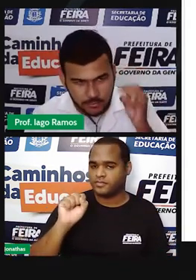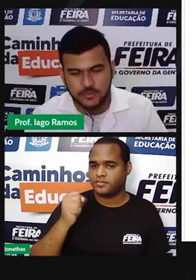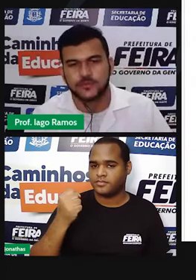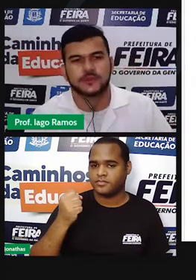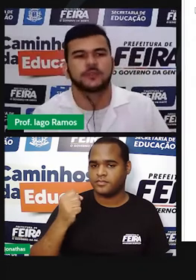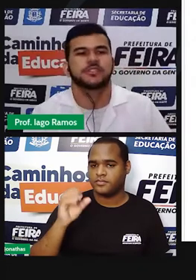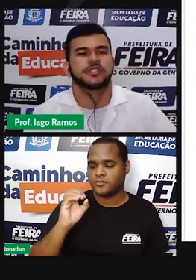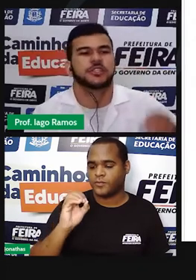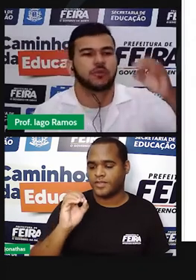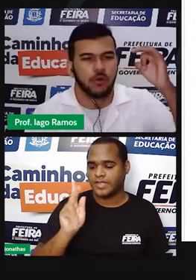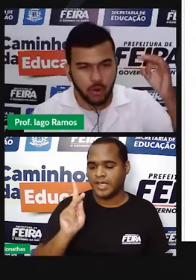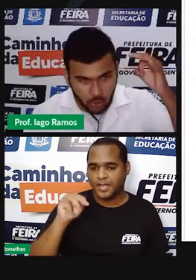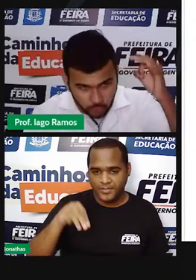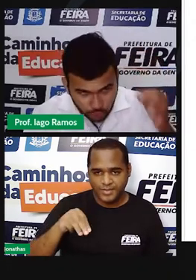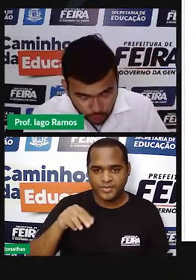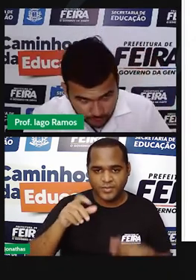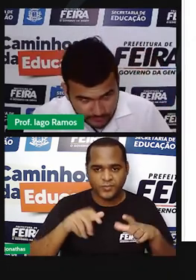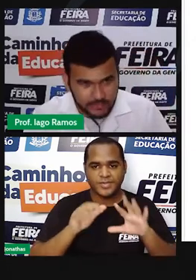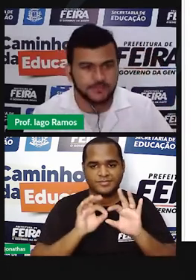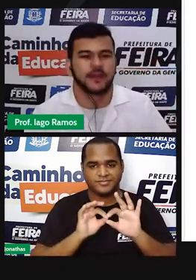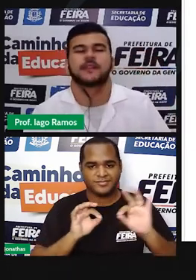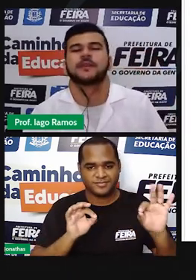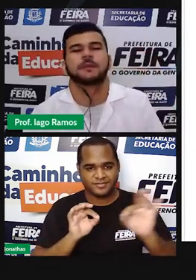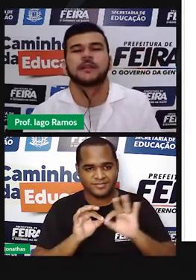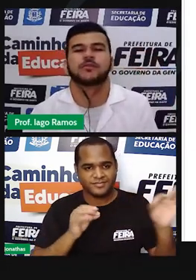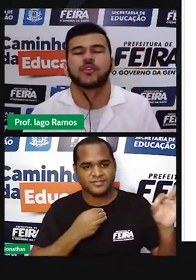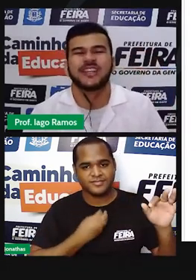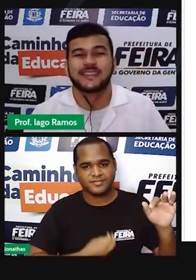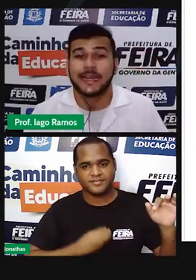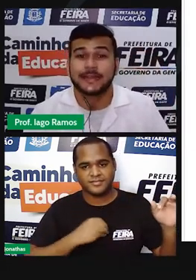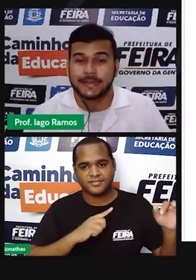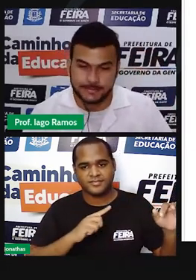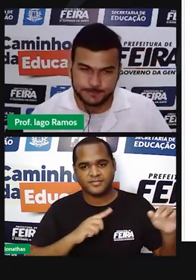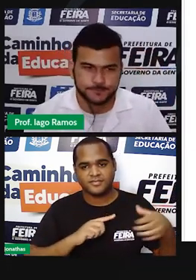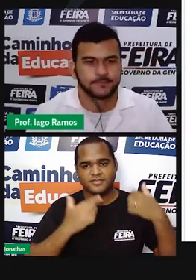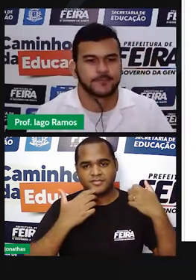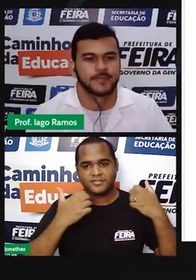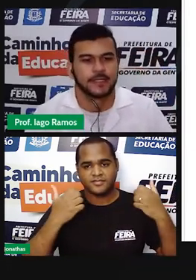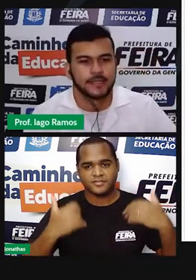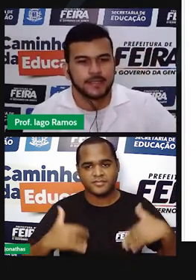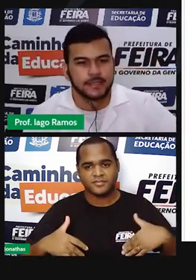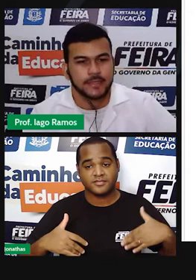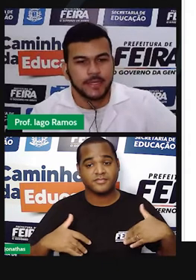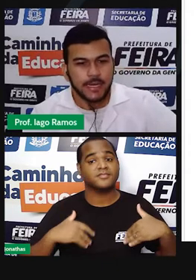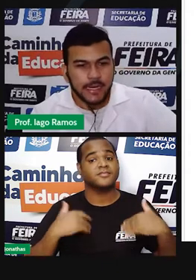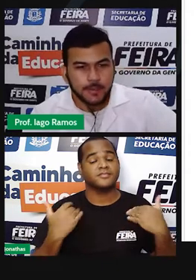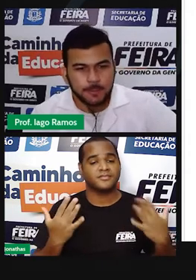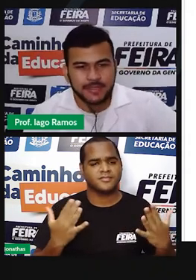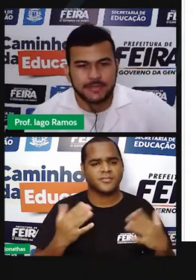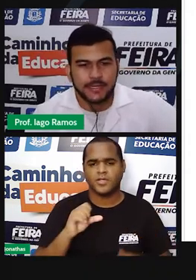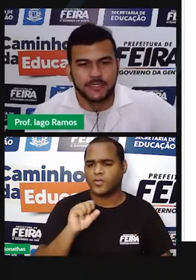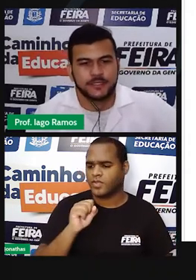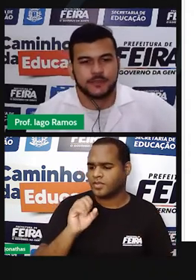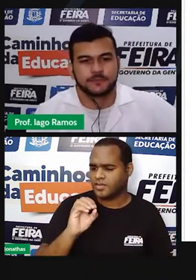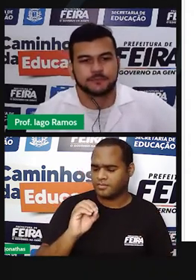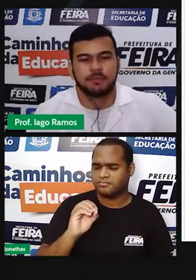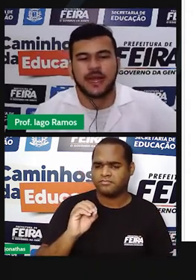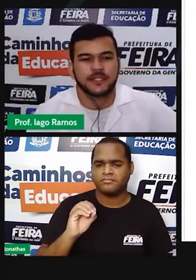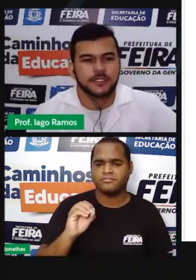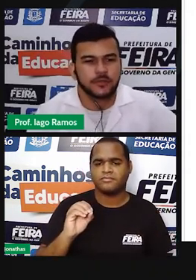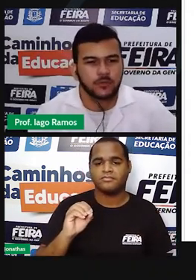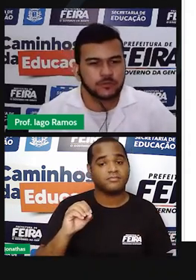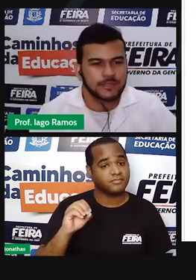quilômetros do seu destino, outro número grifado em vermelho, 80. Ele pretende